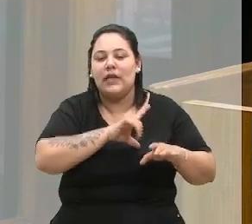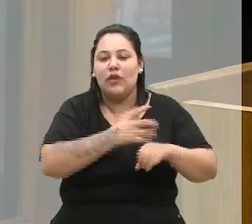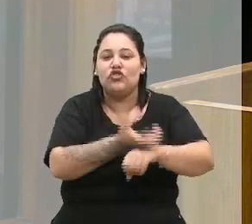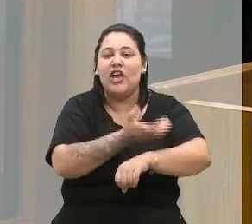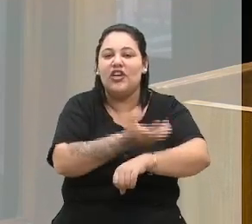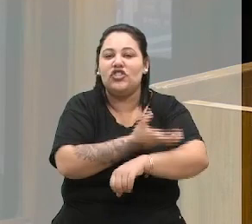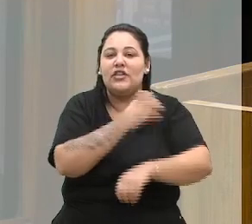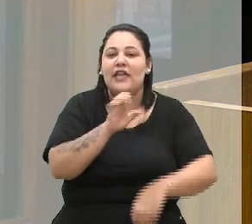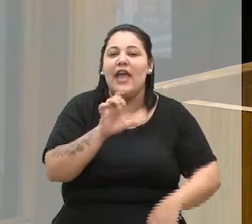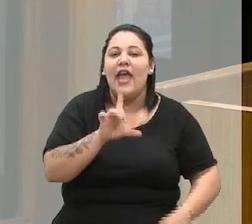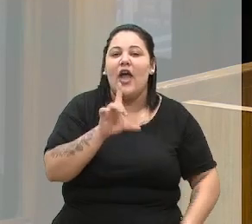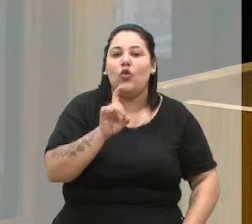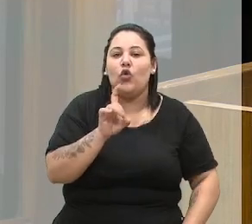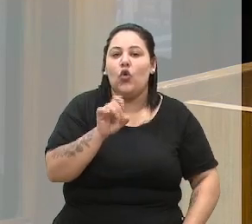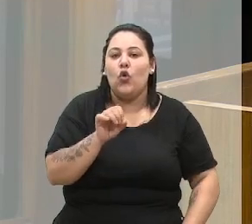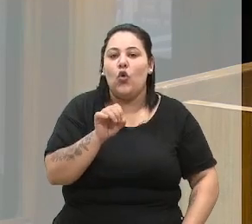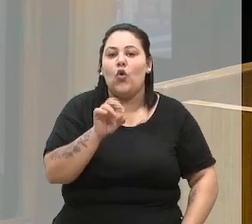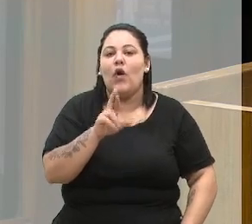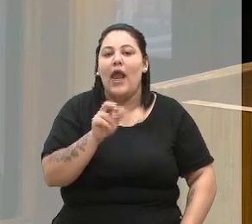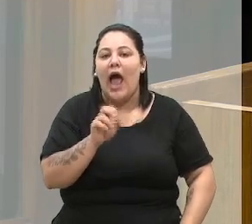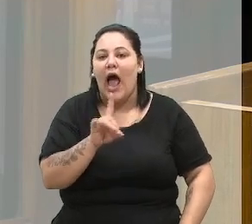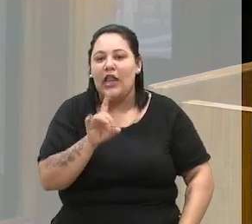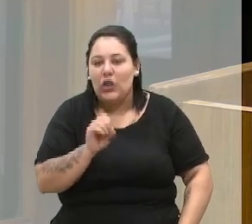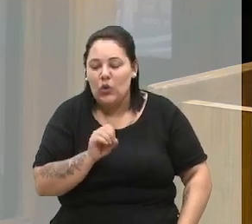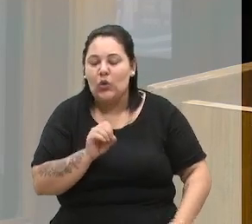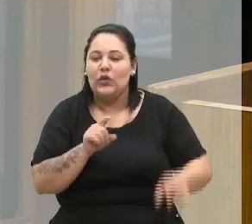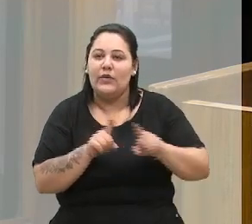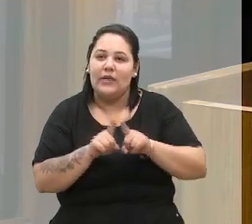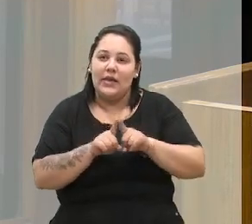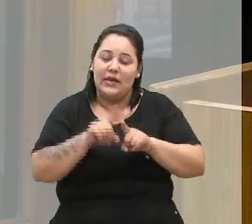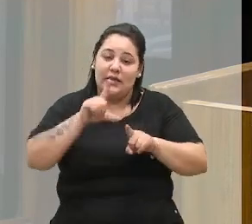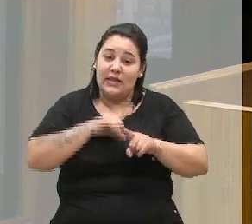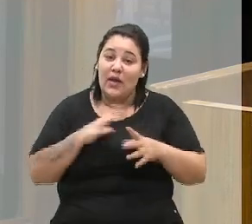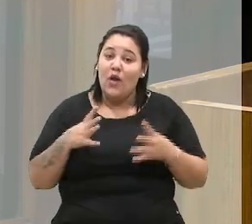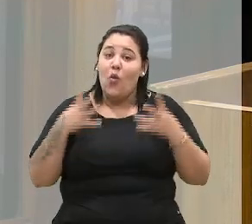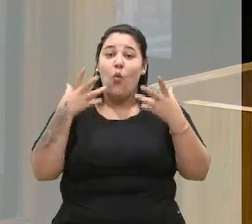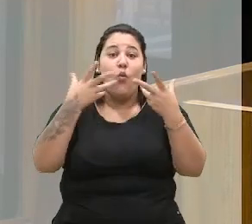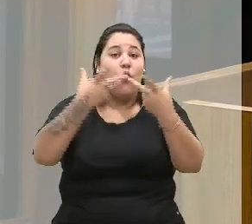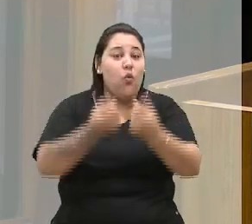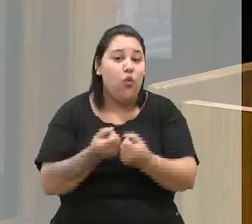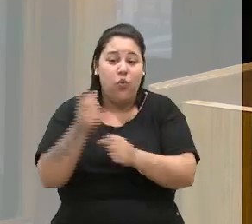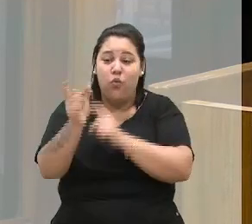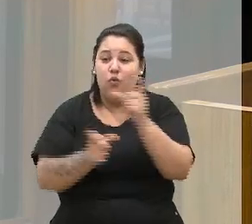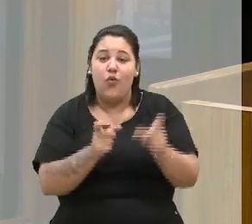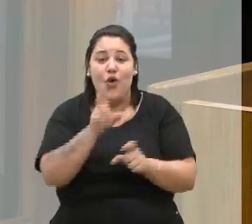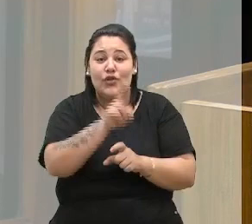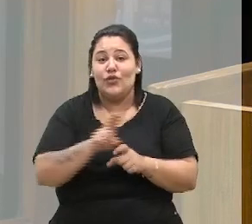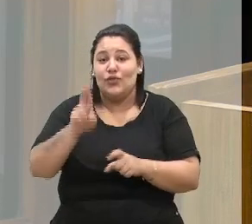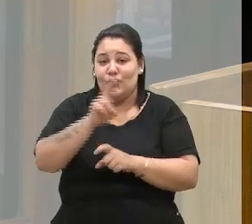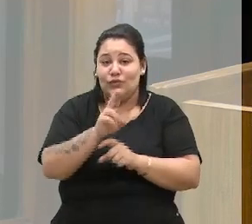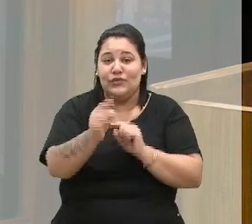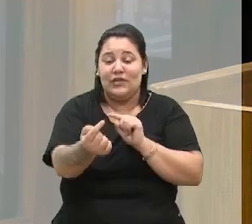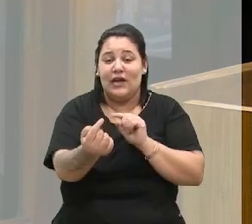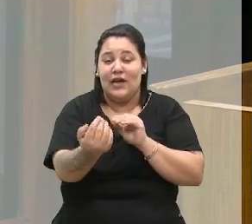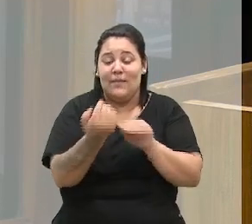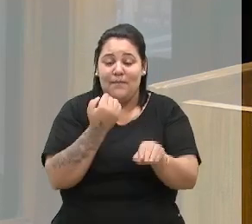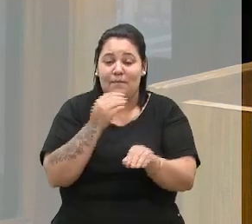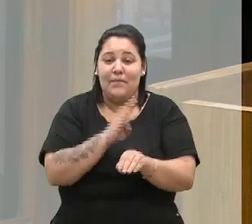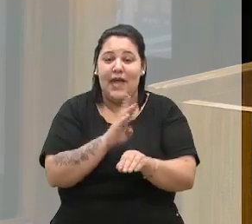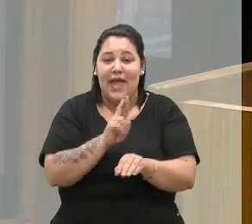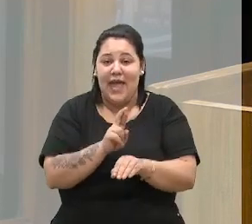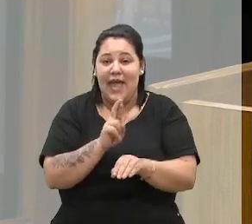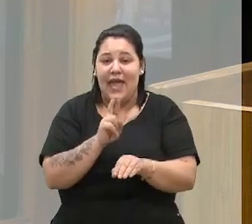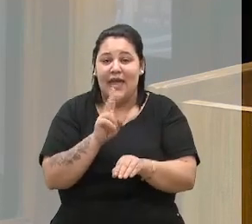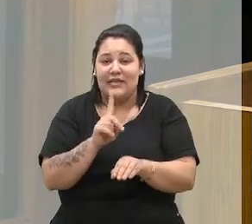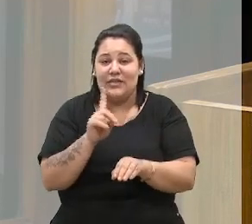quantidade de gente que usava a BR-116 para acessar suas casas. Aí ficou muito